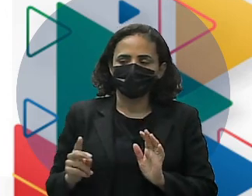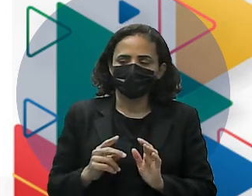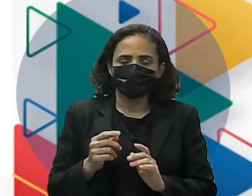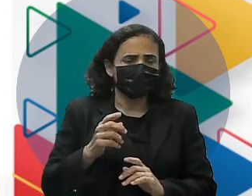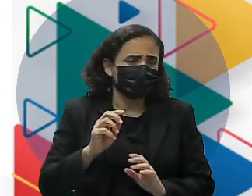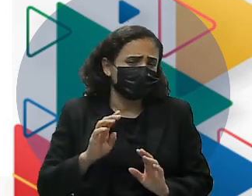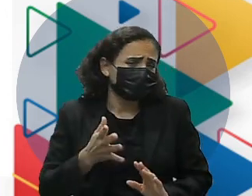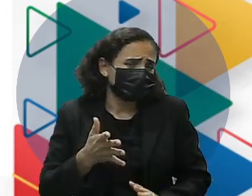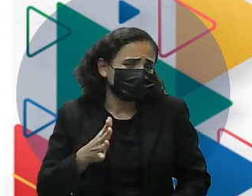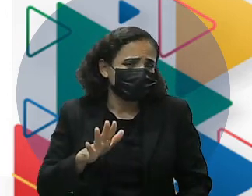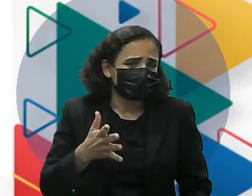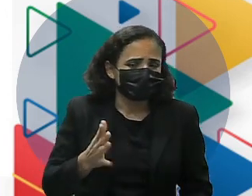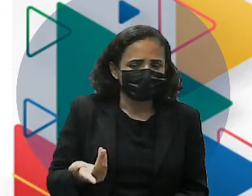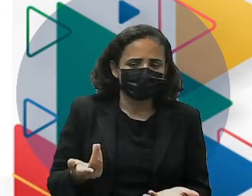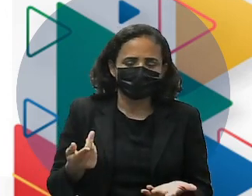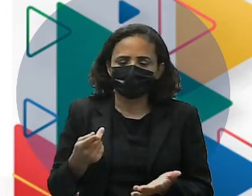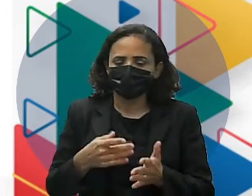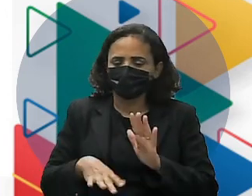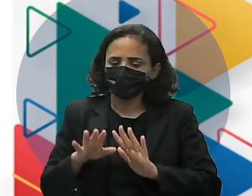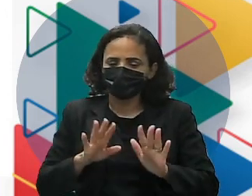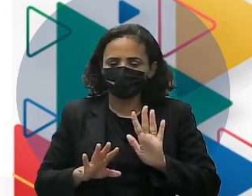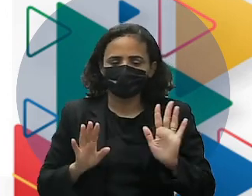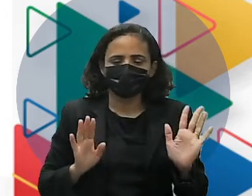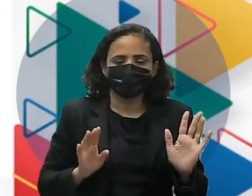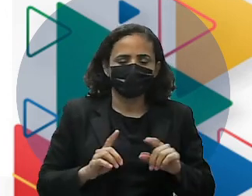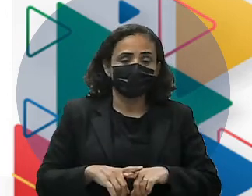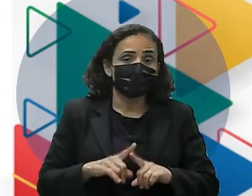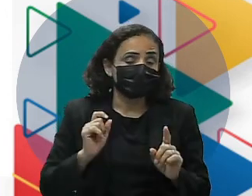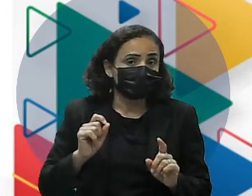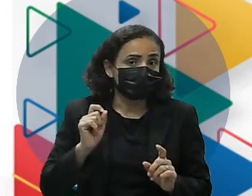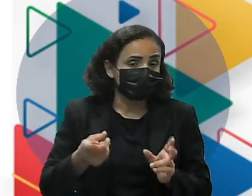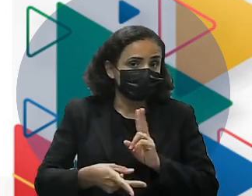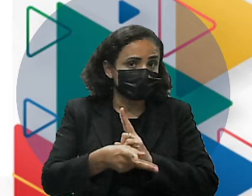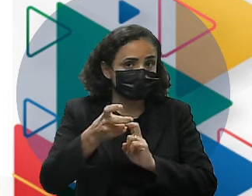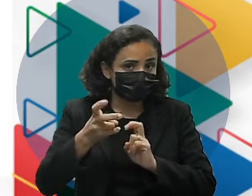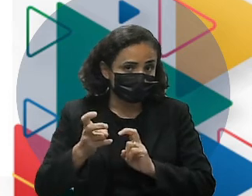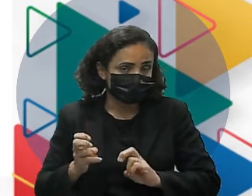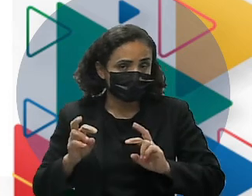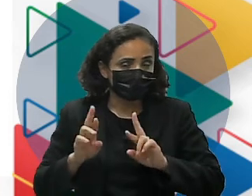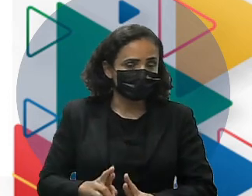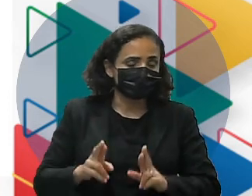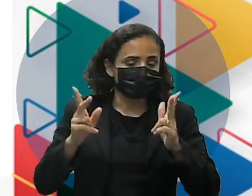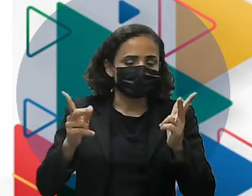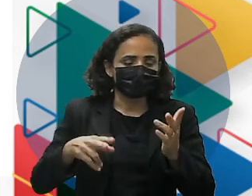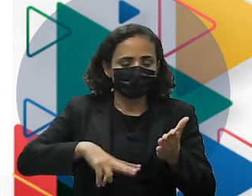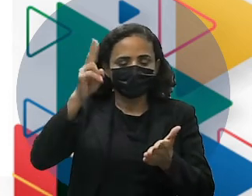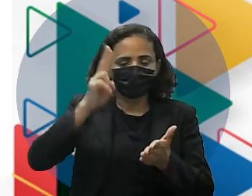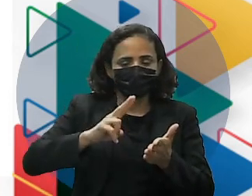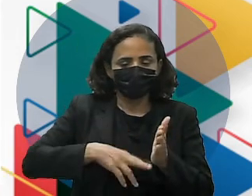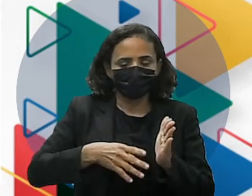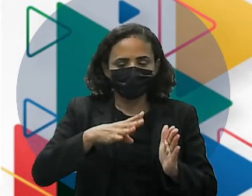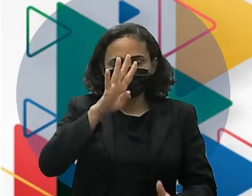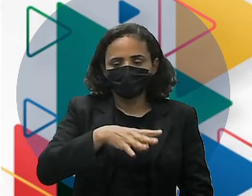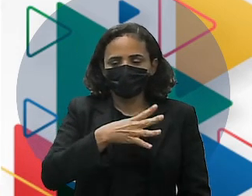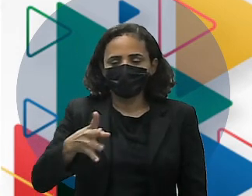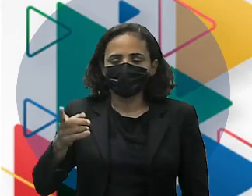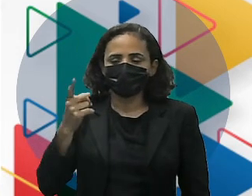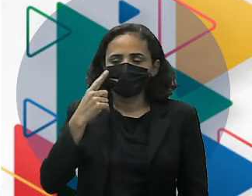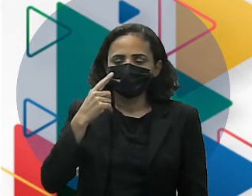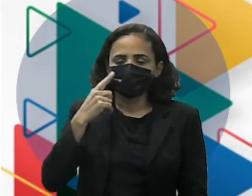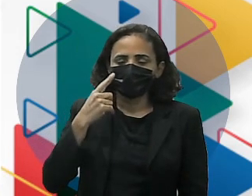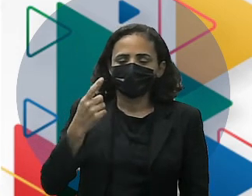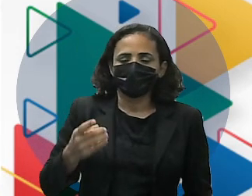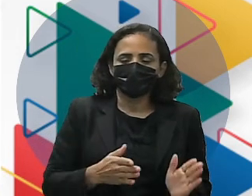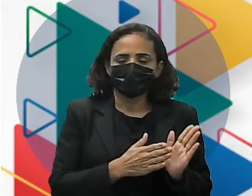de 200 kW. Então, pode ser qualquer uma destas. O que vai diferenciar agora é a leitura das barras. Observe que